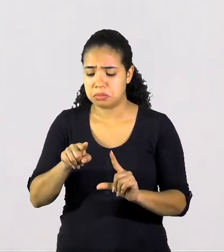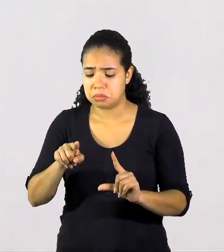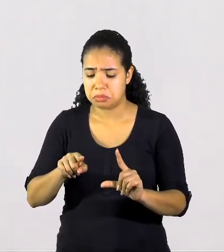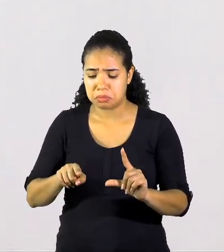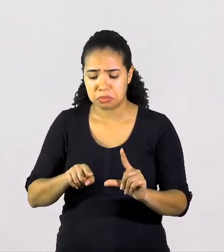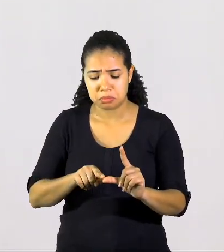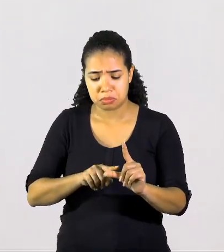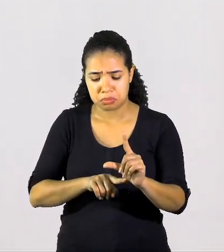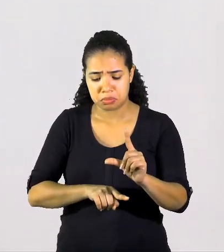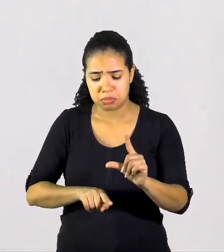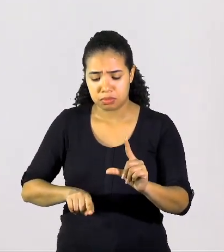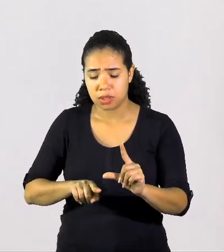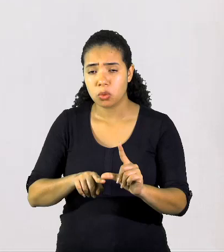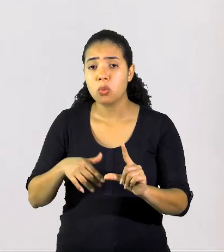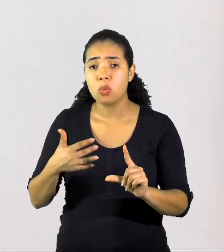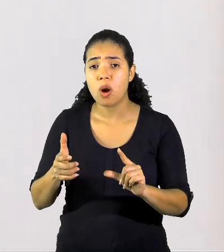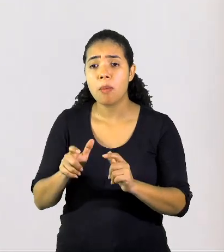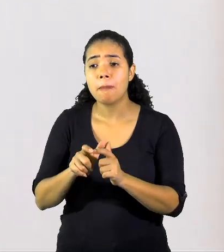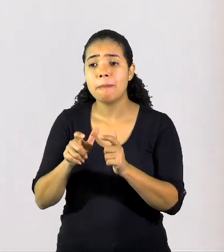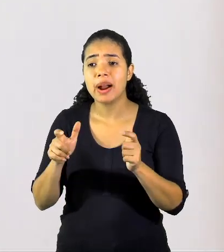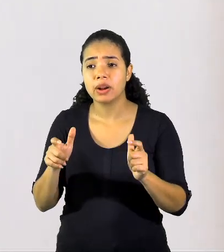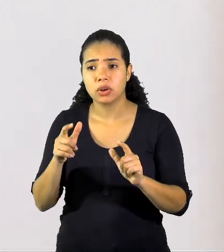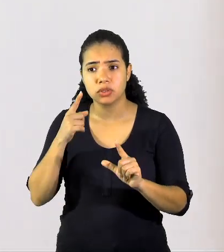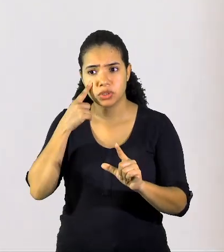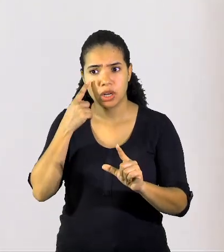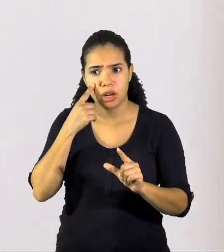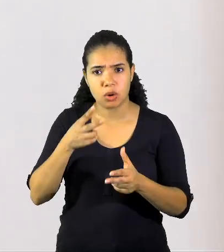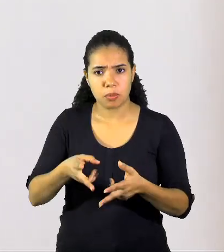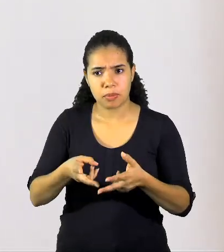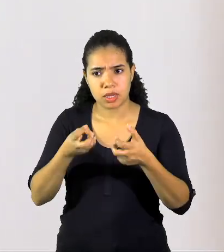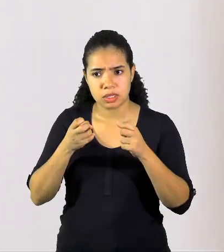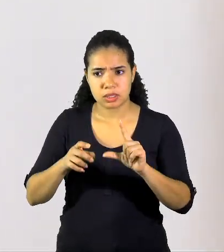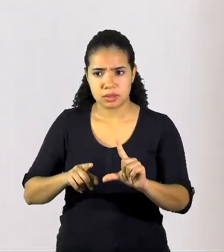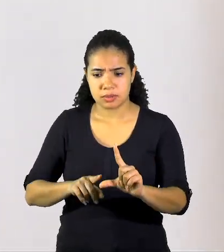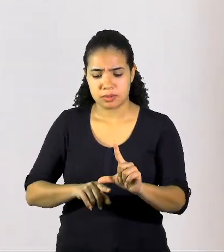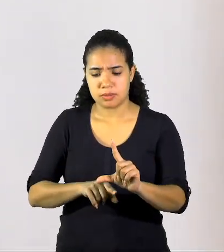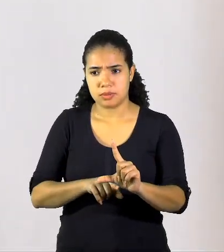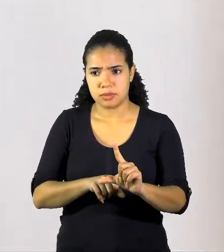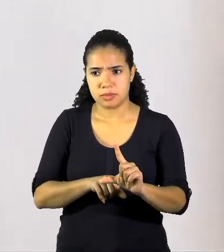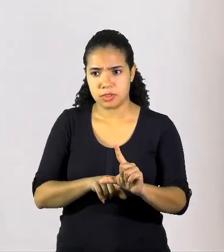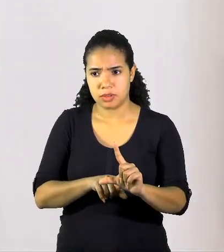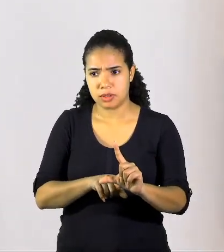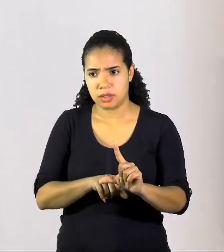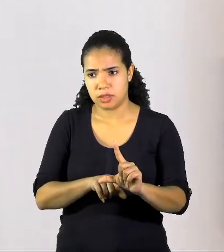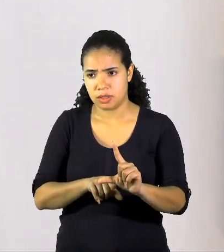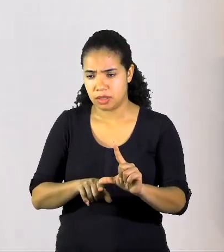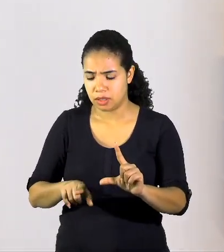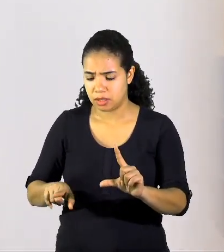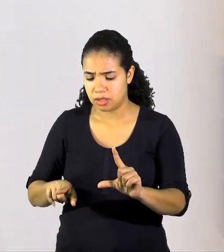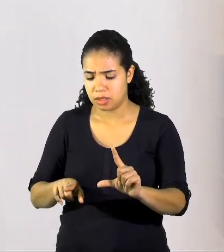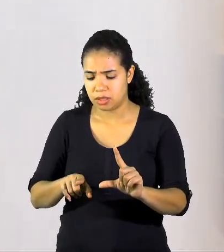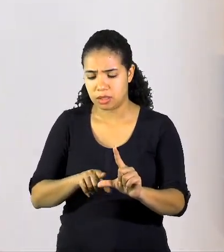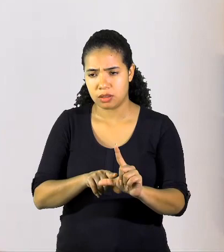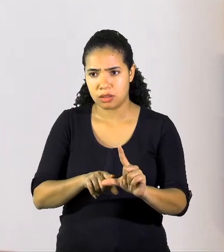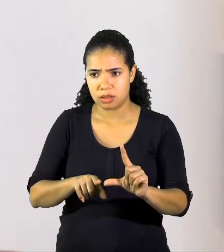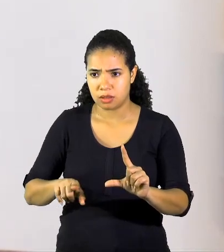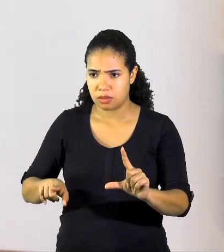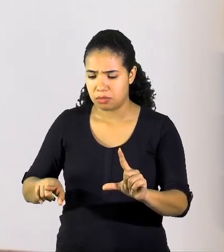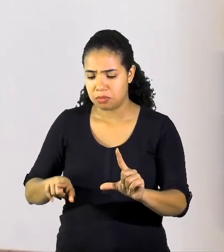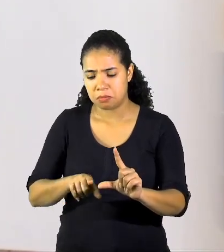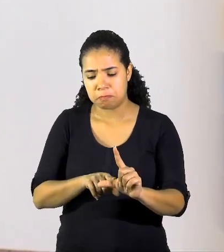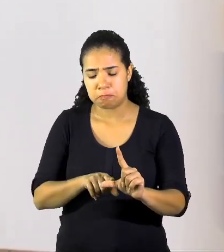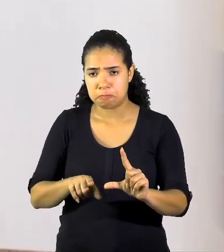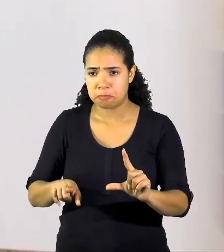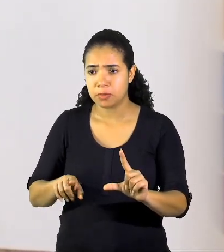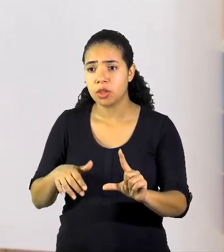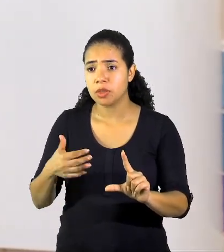Ó, visualmente a gente já consegue ver que esse ângulo daqui não é reto e esse ângulo daqui não é reto.